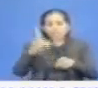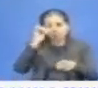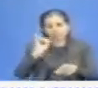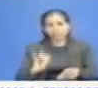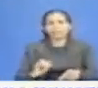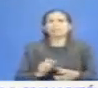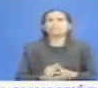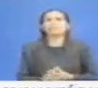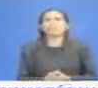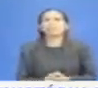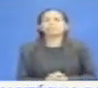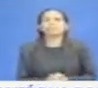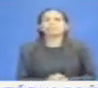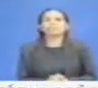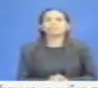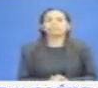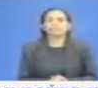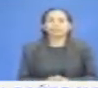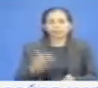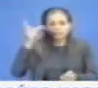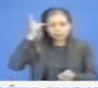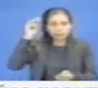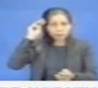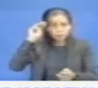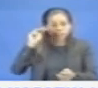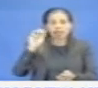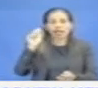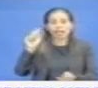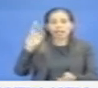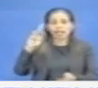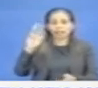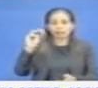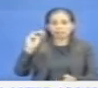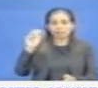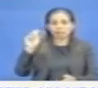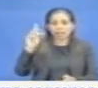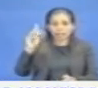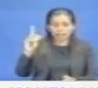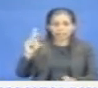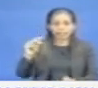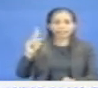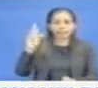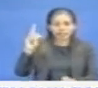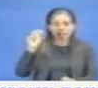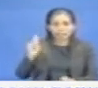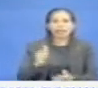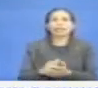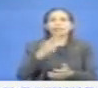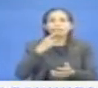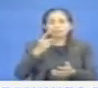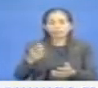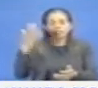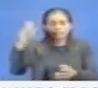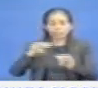Vice-Primeira-Ministra, no ministra Armanda Berta dos Santos, quinta-feira, semana nem, observa processo pagamento subsídio família Umacan e